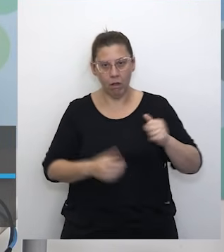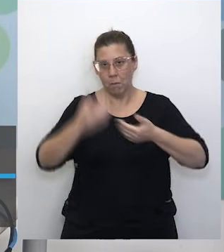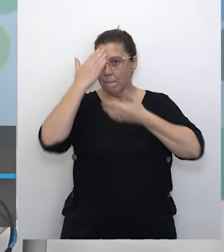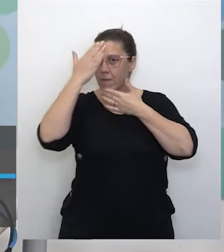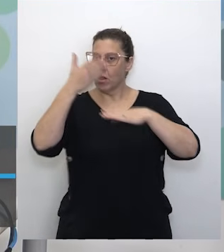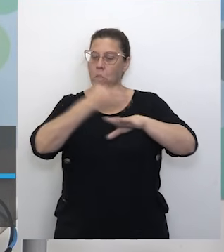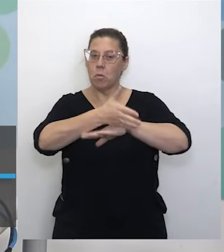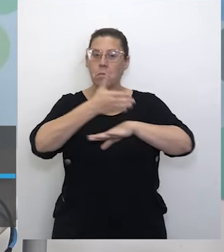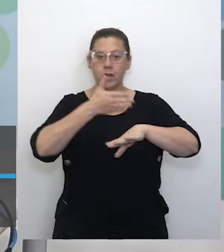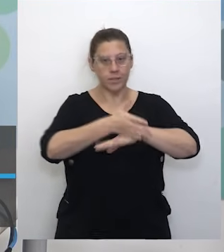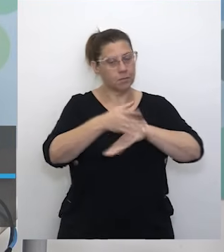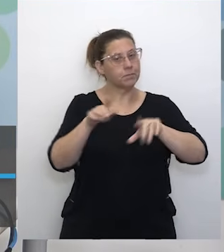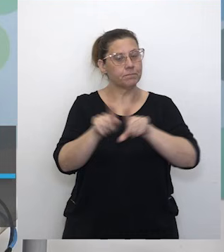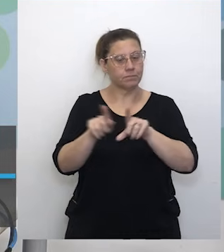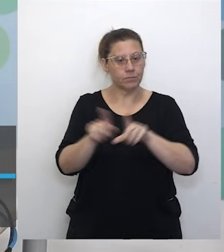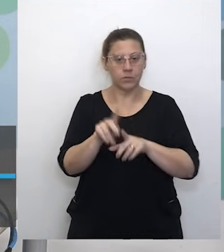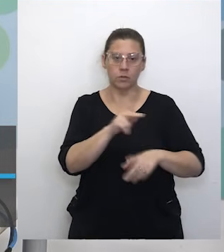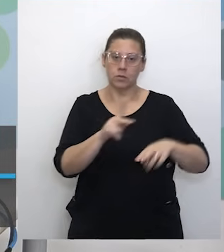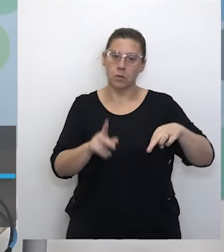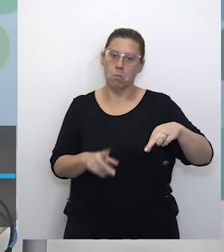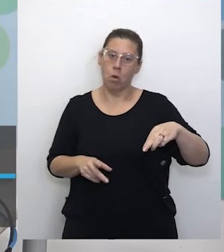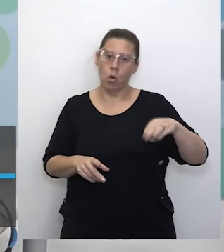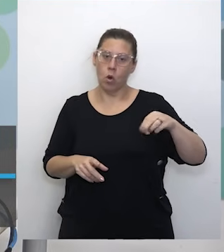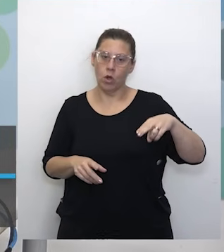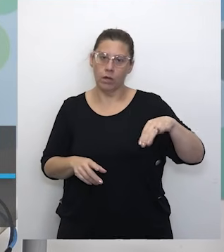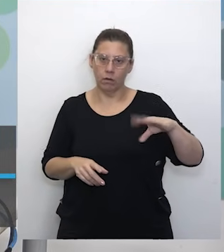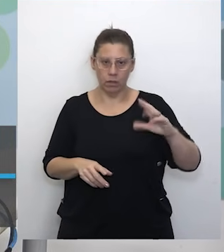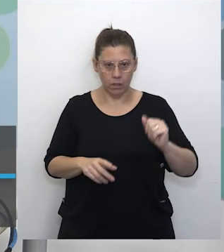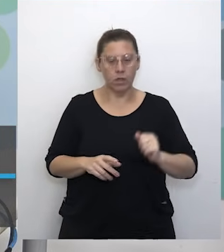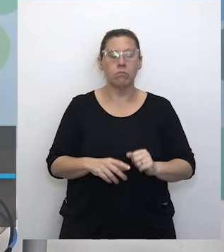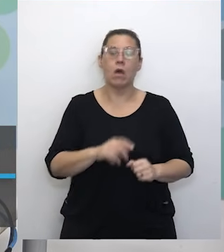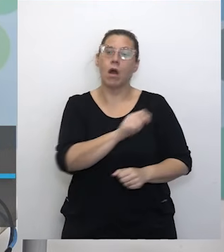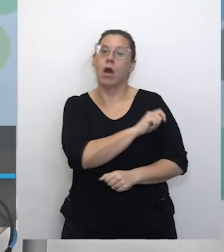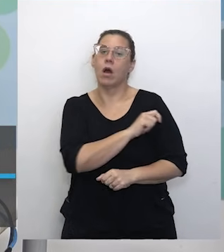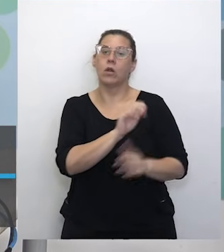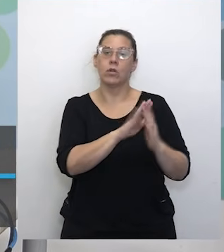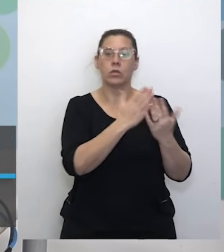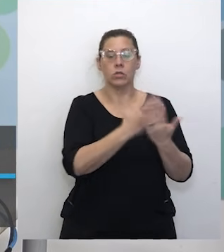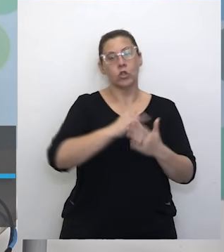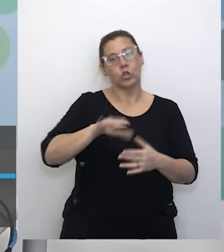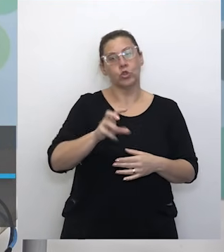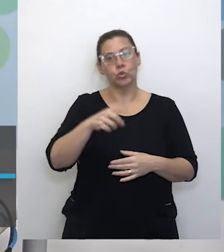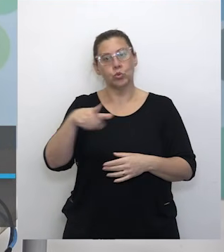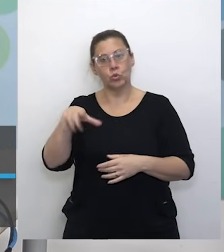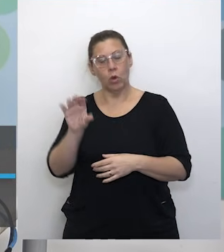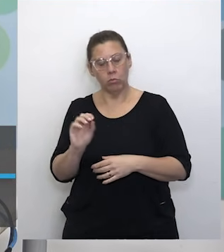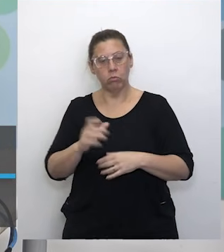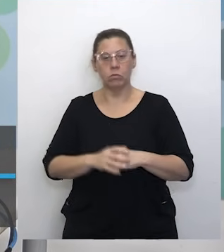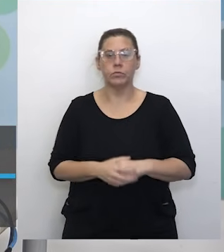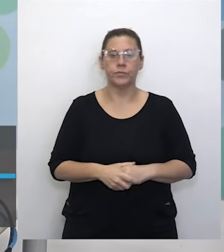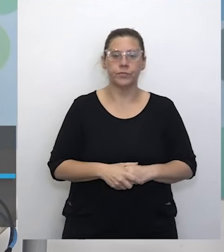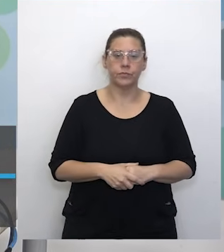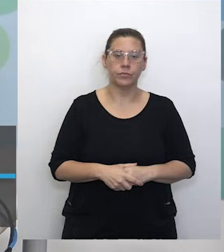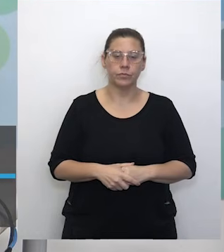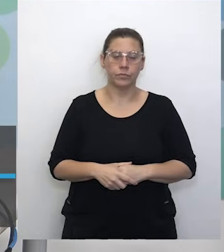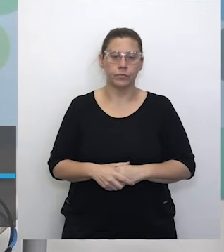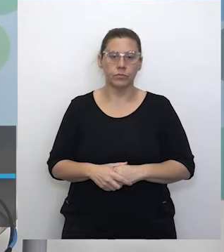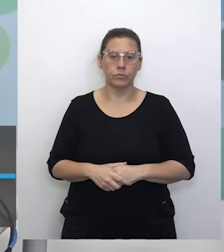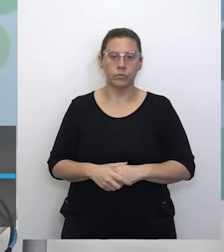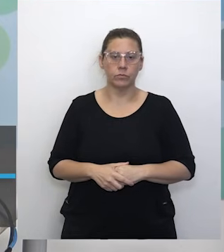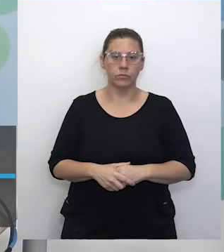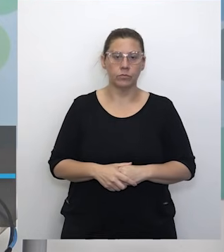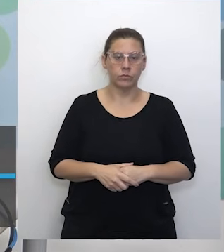pela participação sua também. Professora Mônica, tá com os alunos lá da escola João Evangelista, João Evangelista Costa, lá